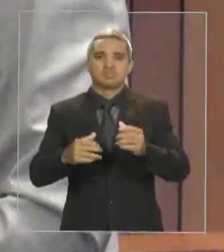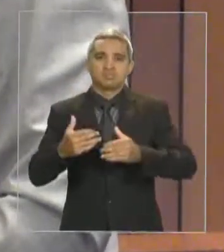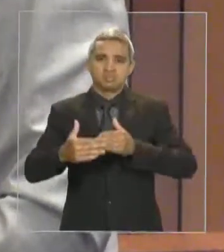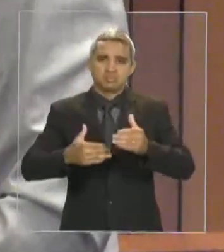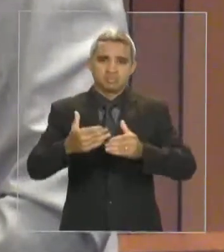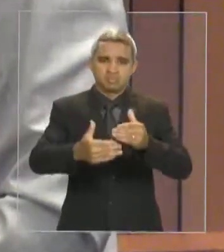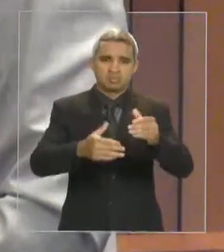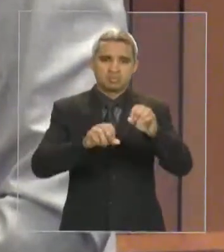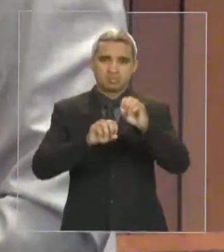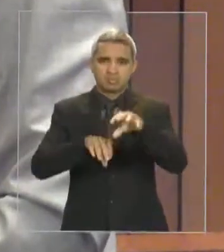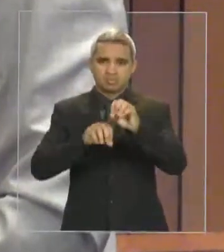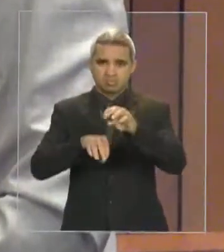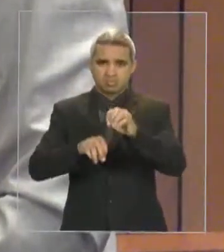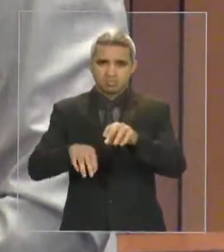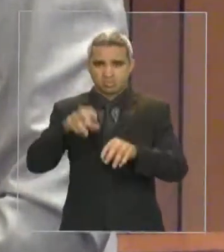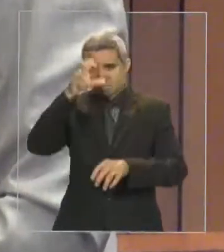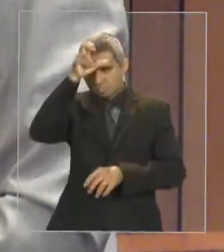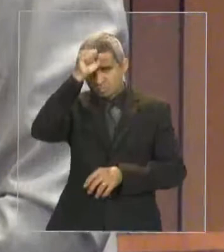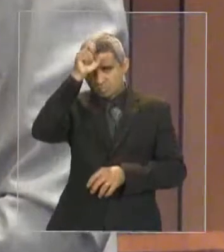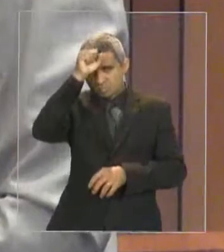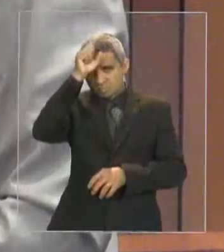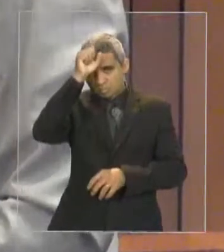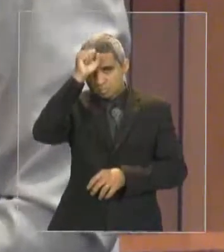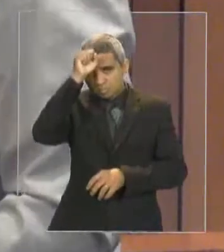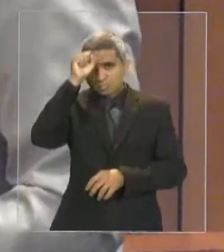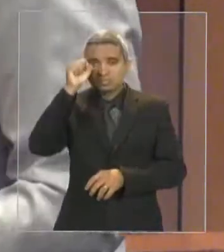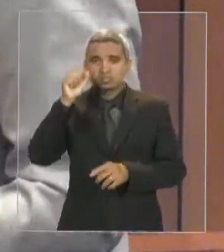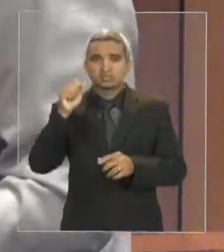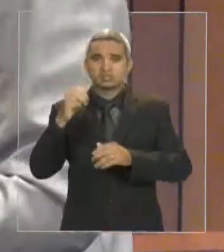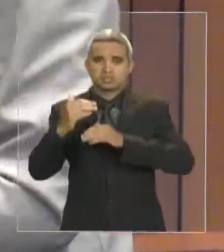na educação básica e de elevar os níveis de